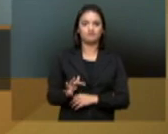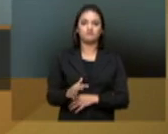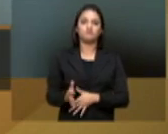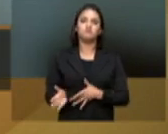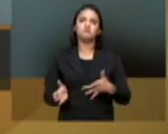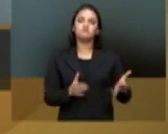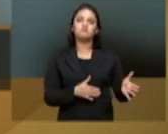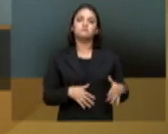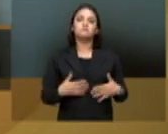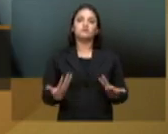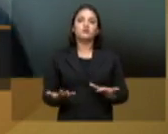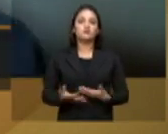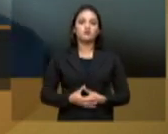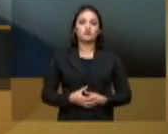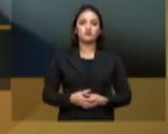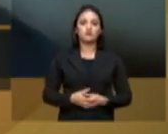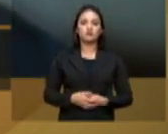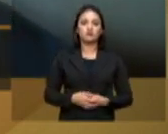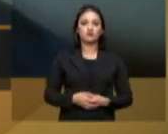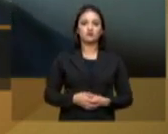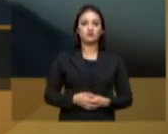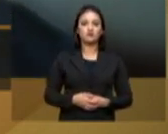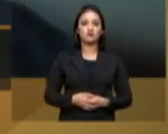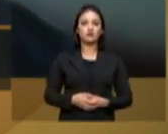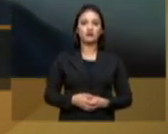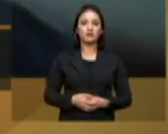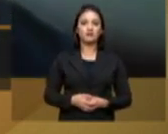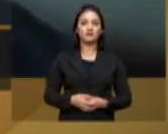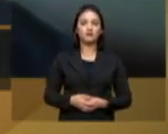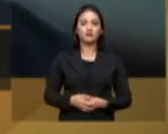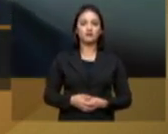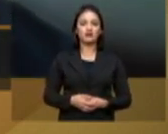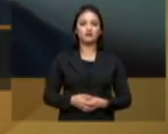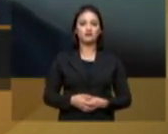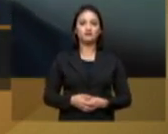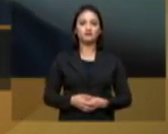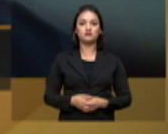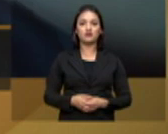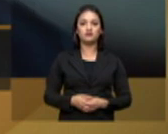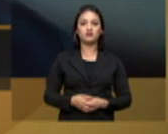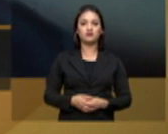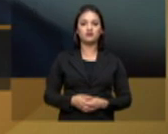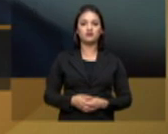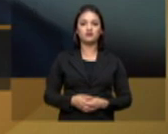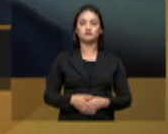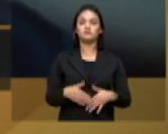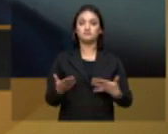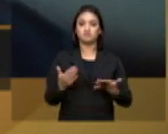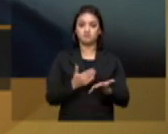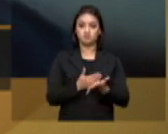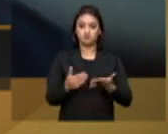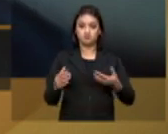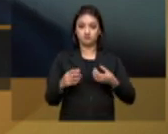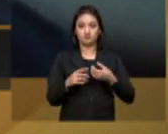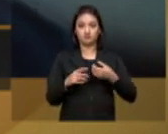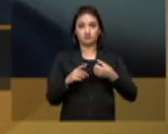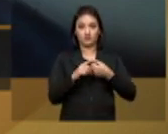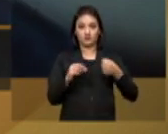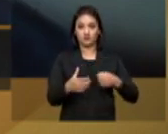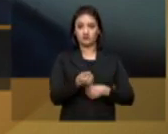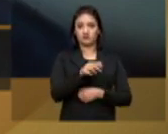dito isso, senhora presidente, eu passo aos dispositivos. Na ação direta